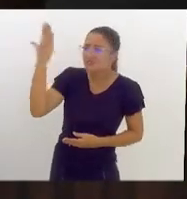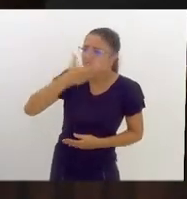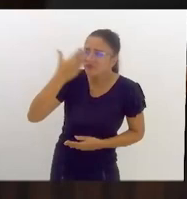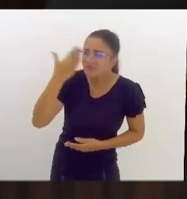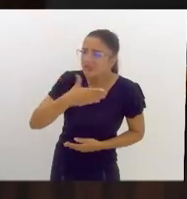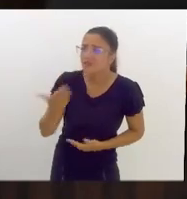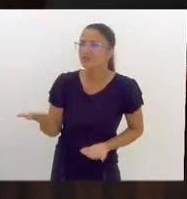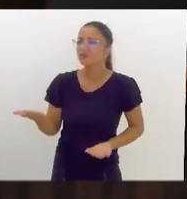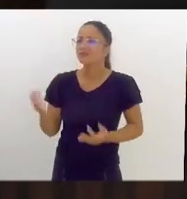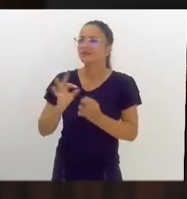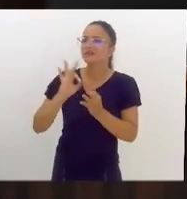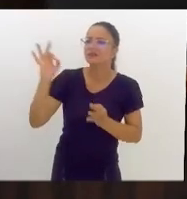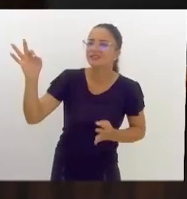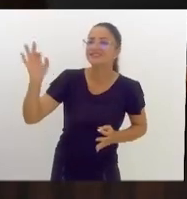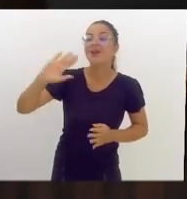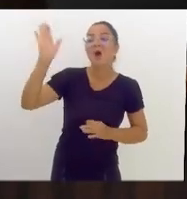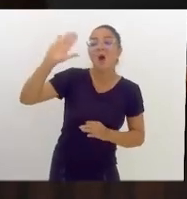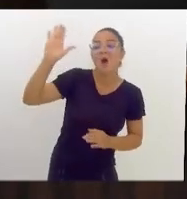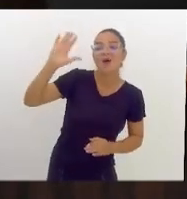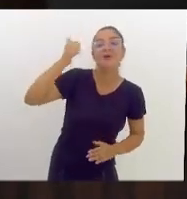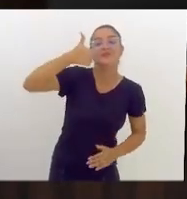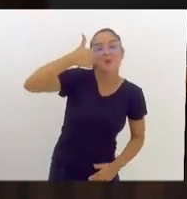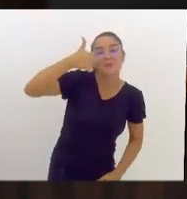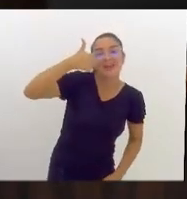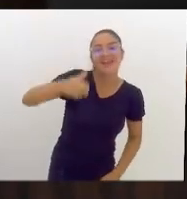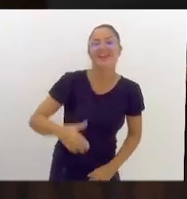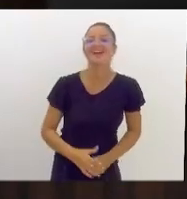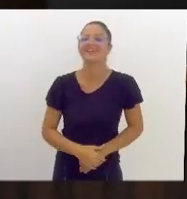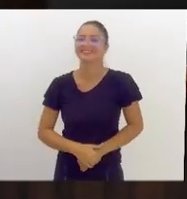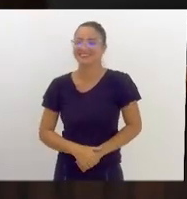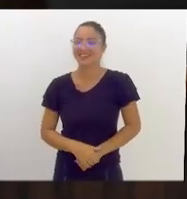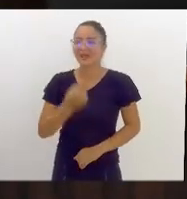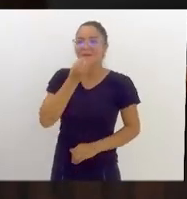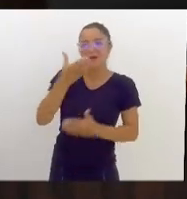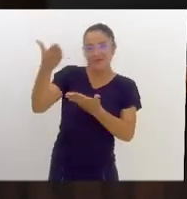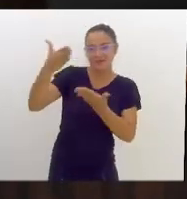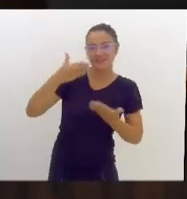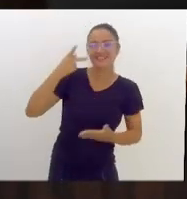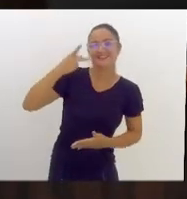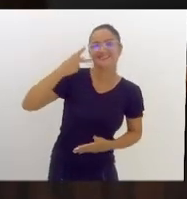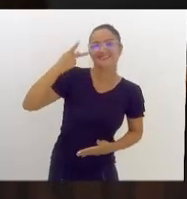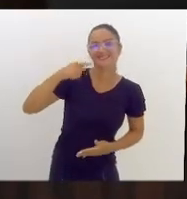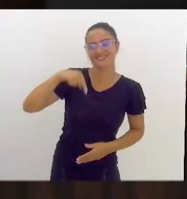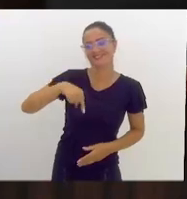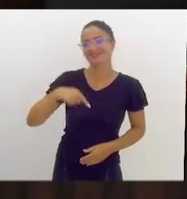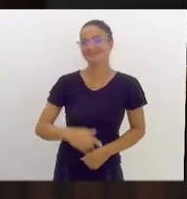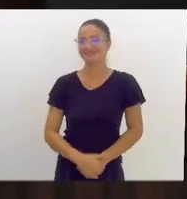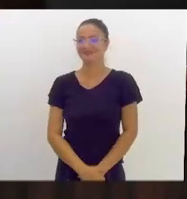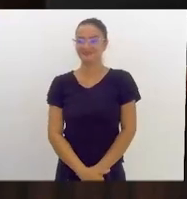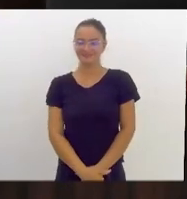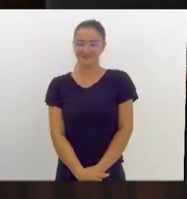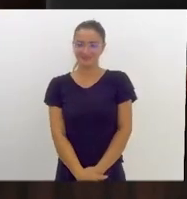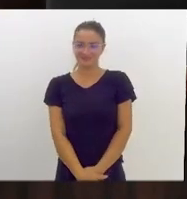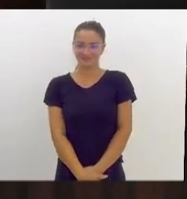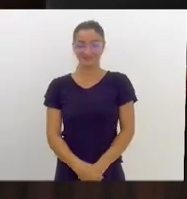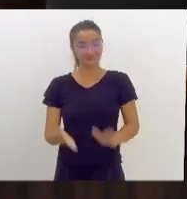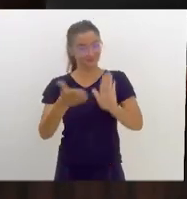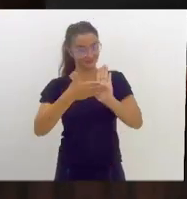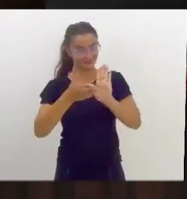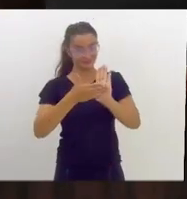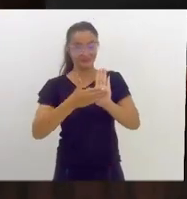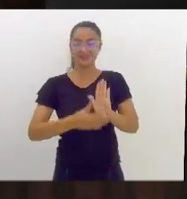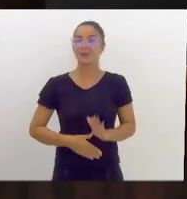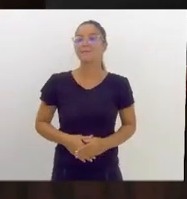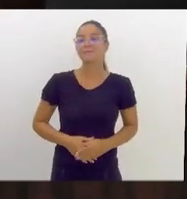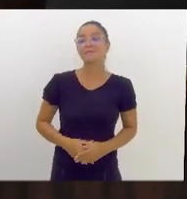vê-lo. Ah, seja muito bem-vindo, tá? A esse parlamento. Vamos seguir a pauta. Anuncio.